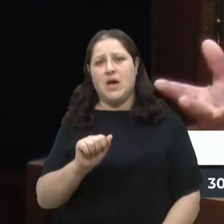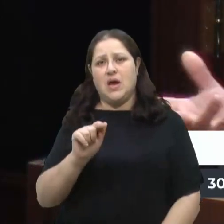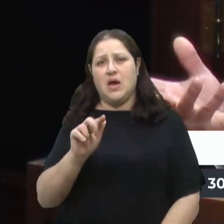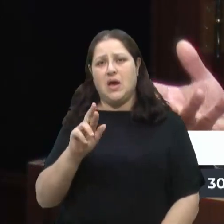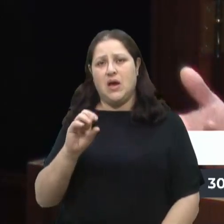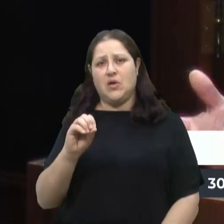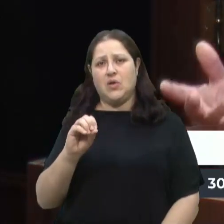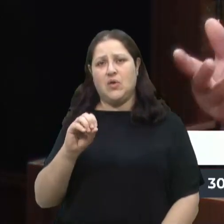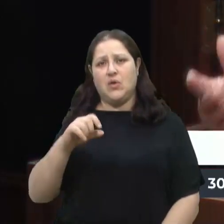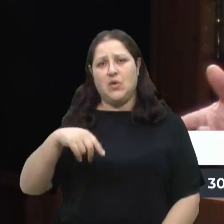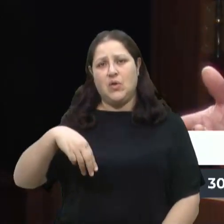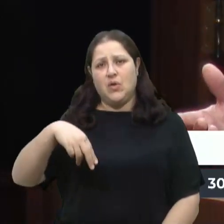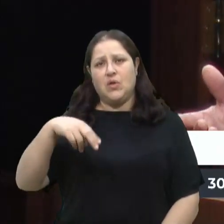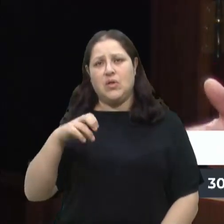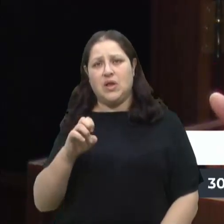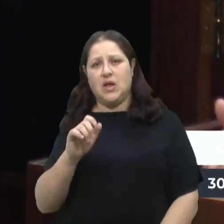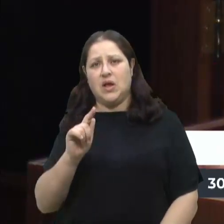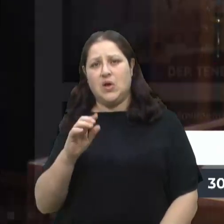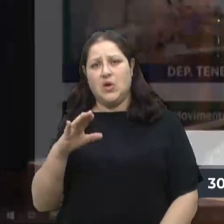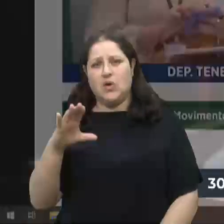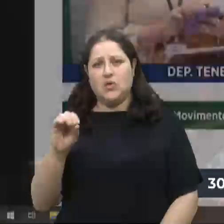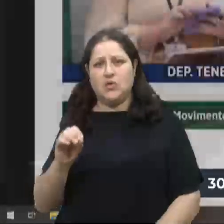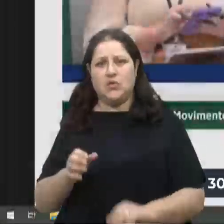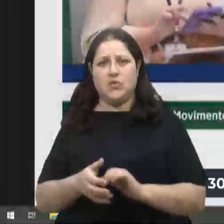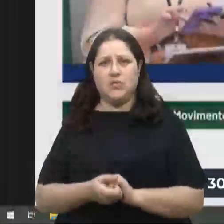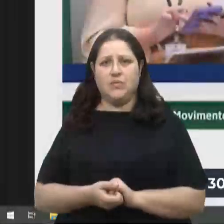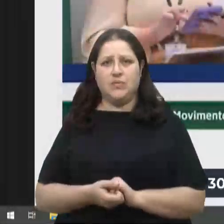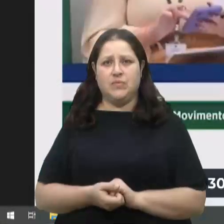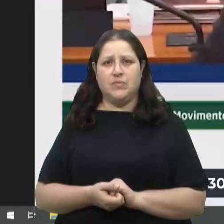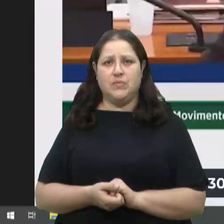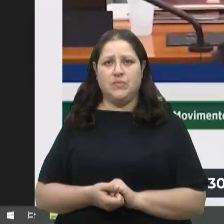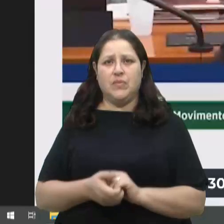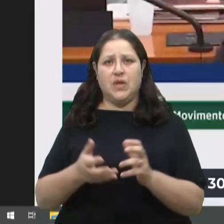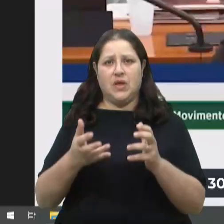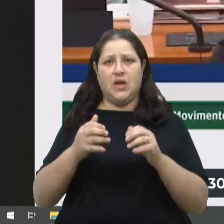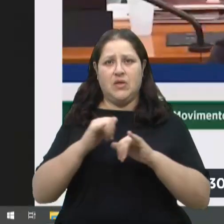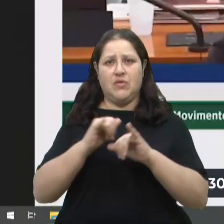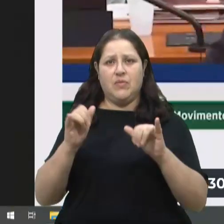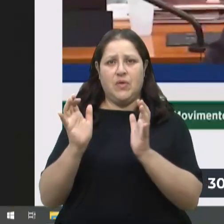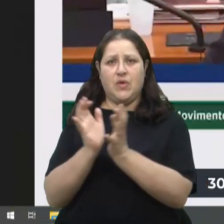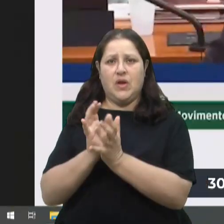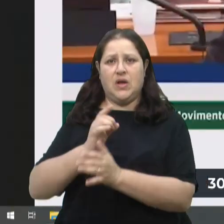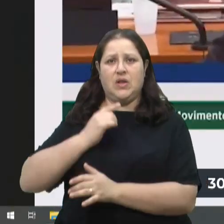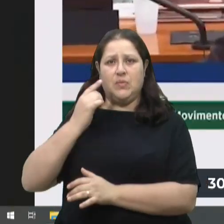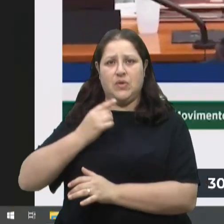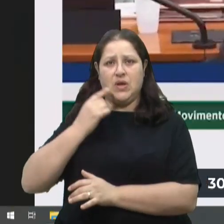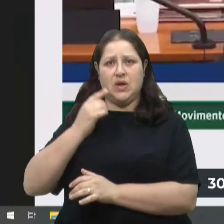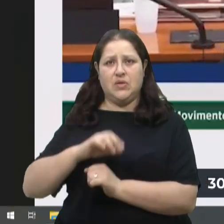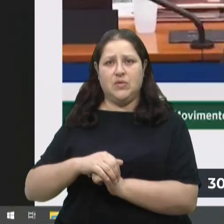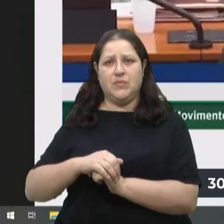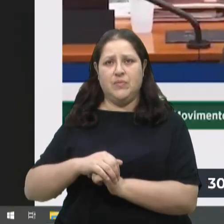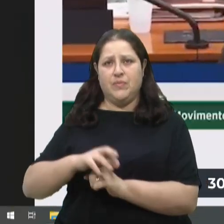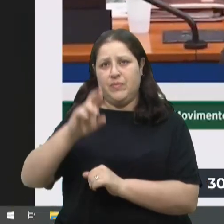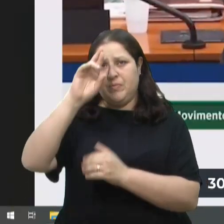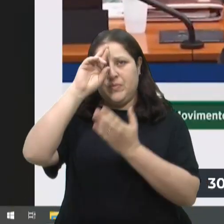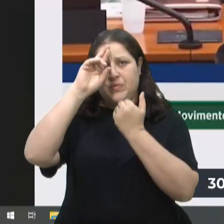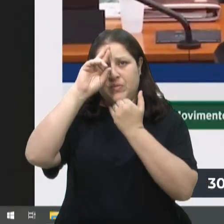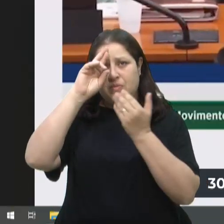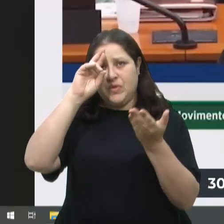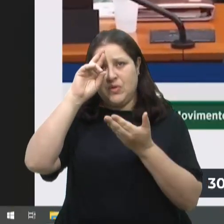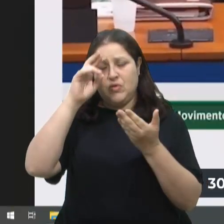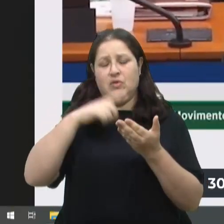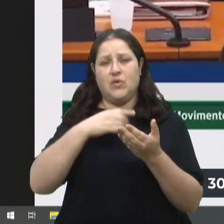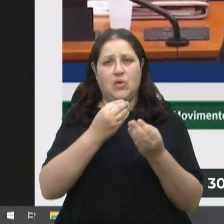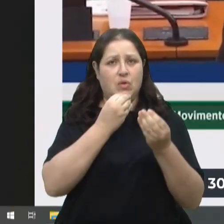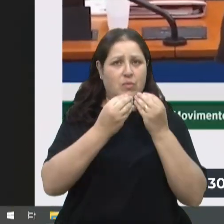o desconhecimento claro. Primeiro quero informar ao colega deputado que no almoço de hoje meu